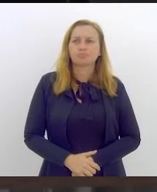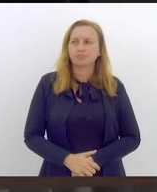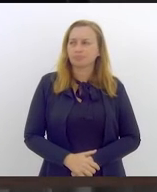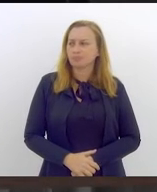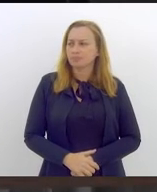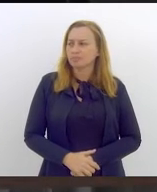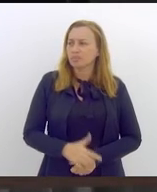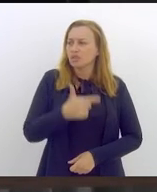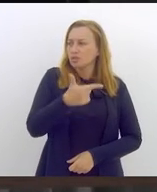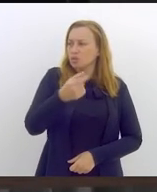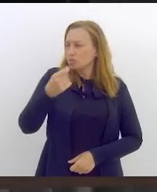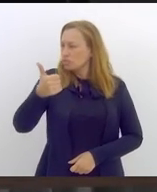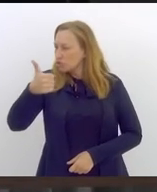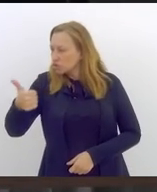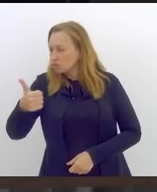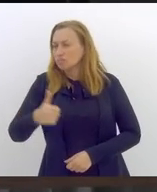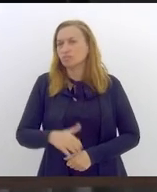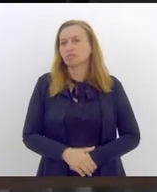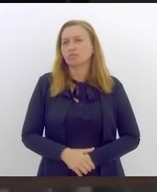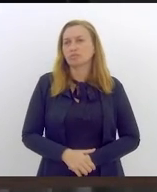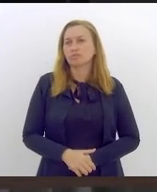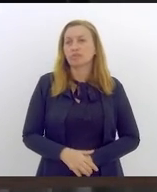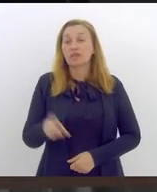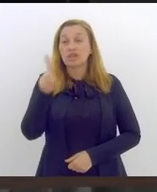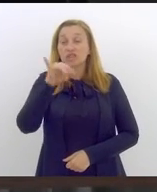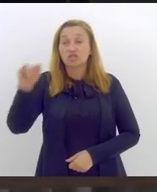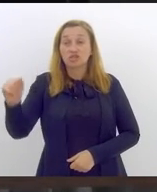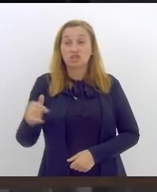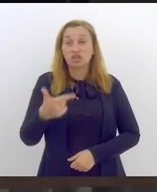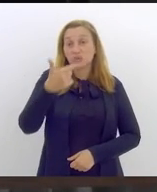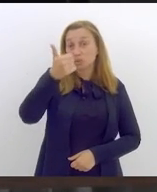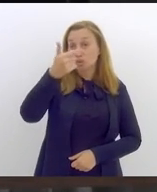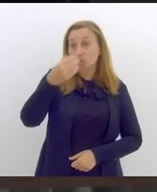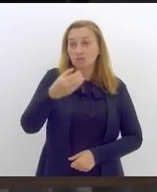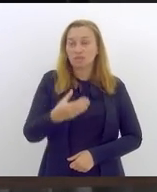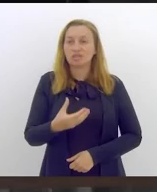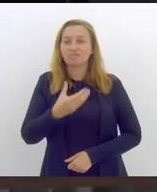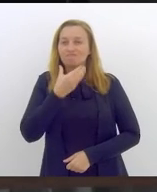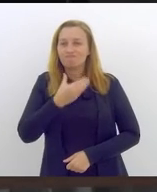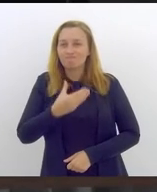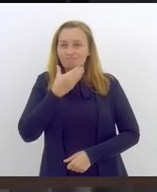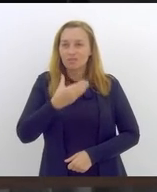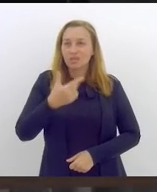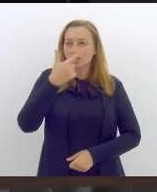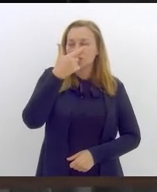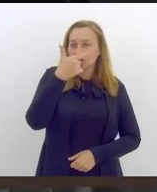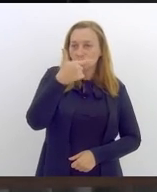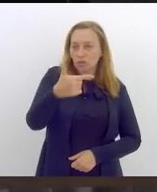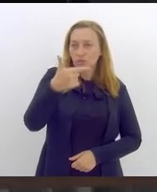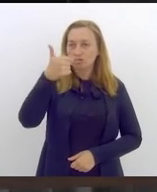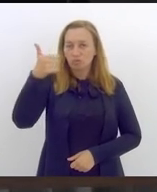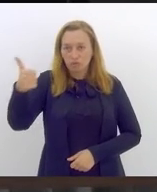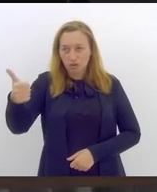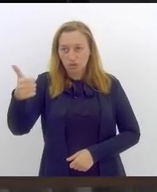em 2021 no dia 12 de Dezembro de 2021